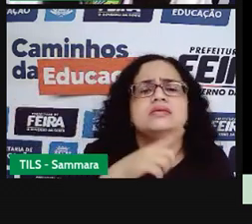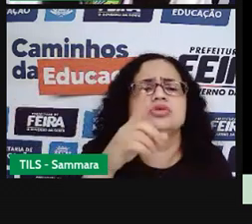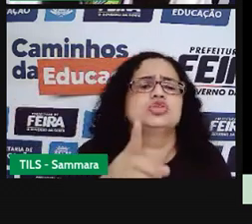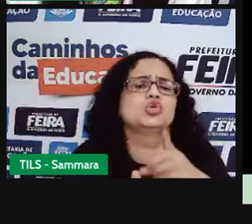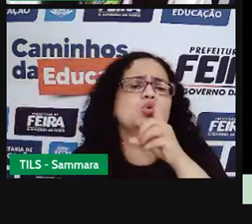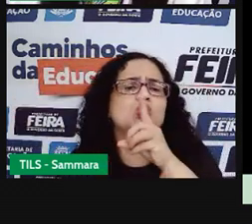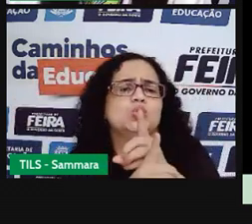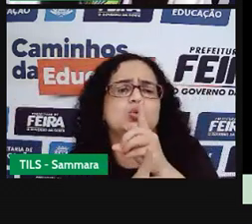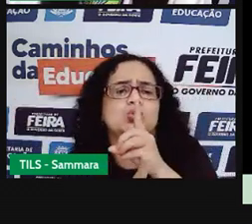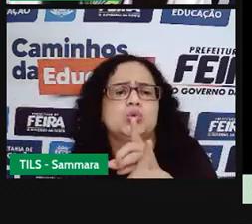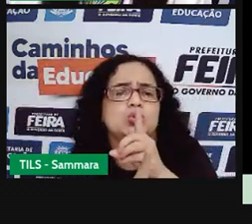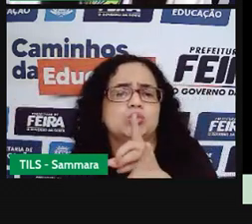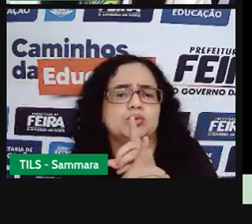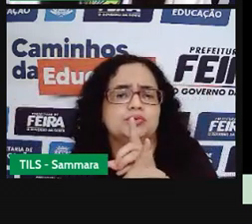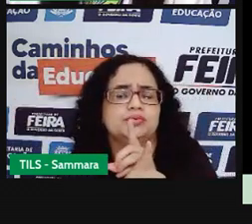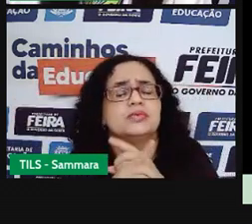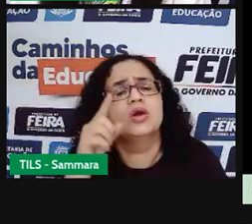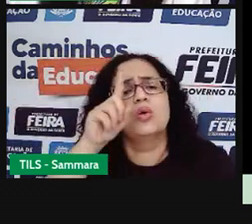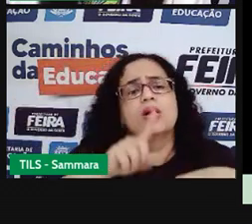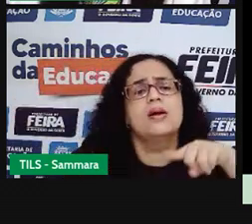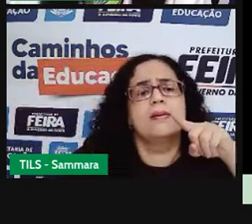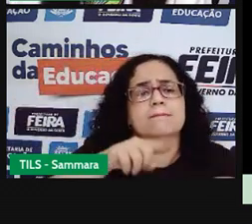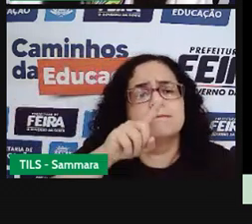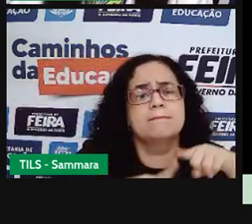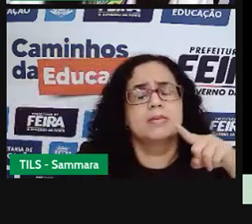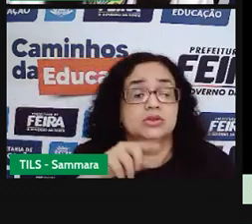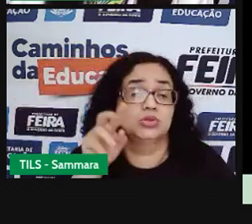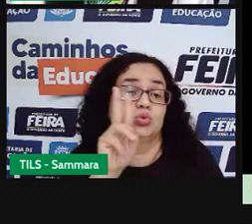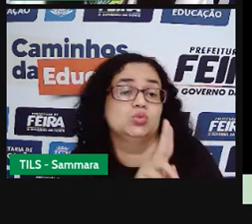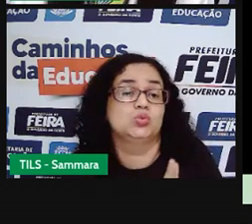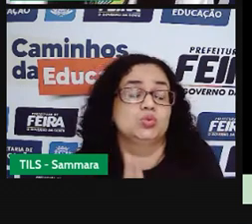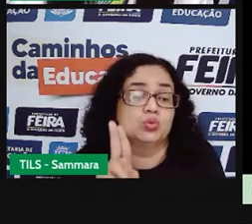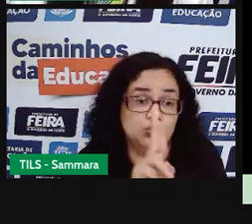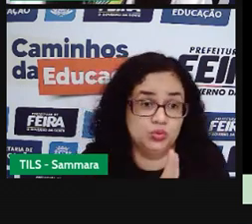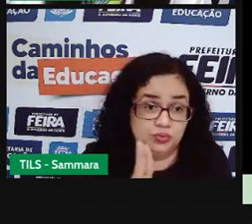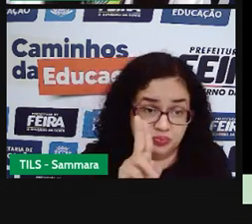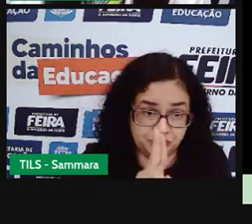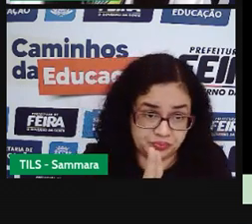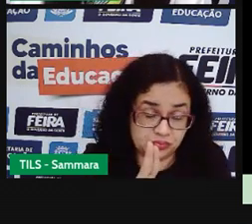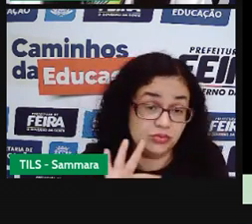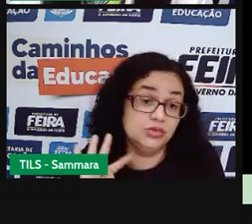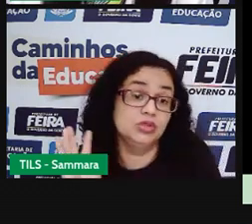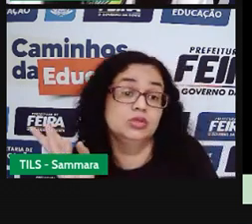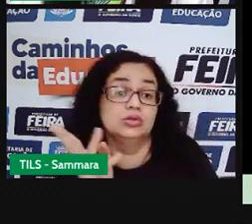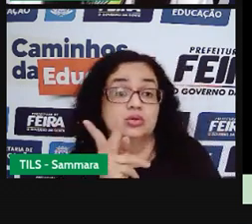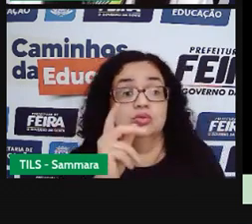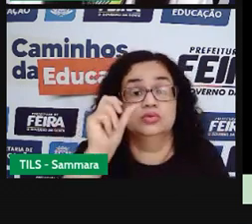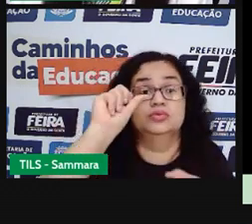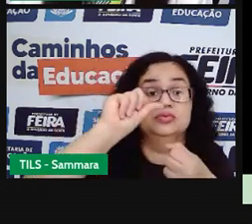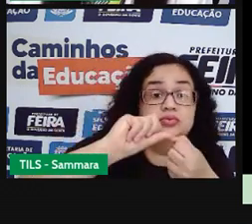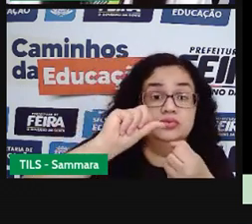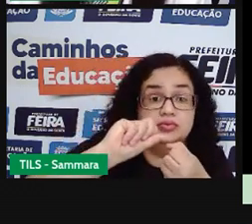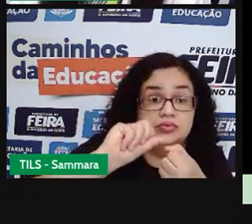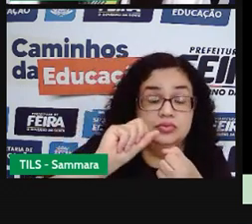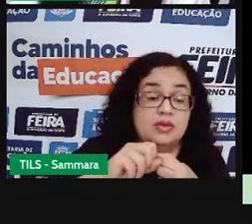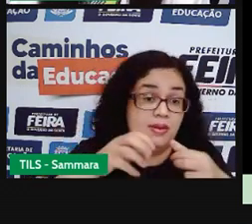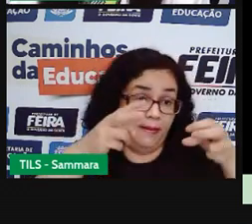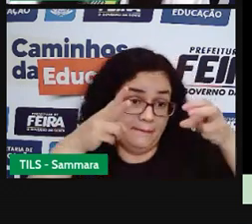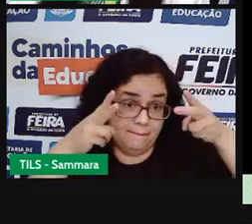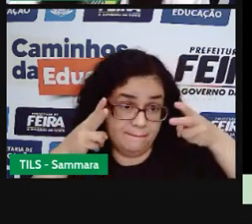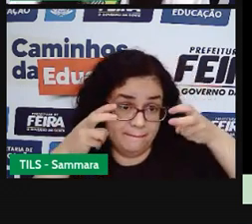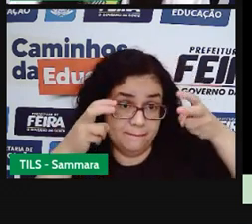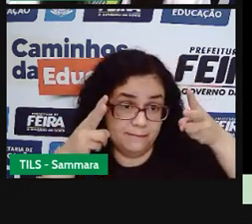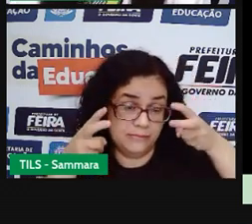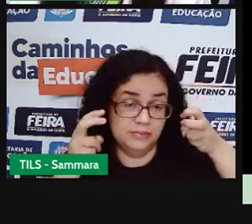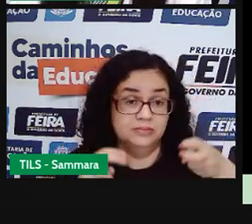comum eles têm como um material utilizado para a produção de todos eles embora a gente PC by